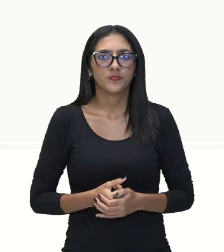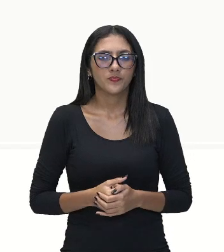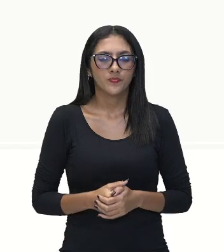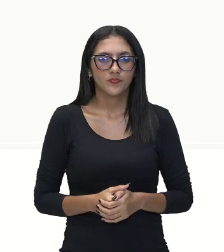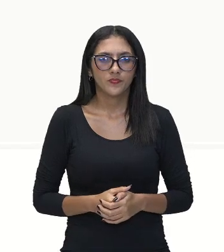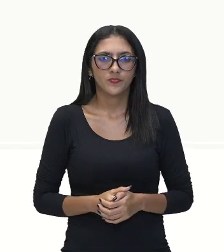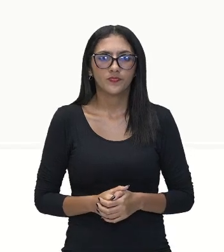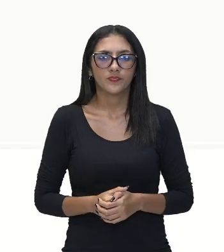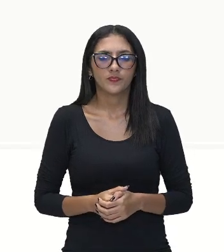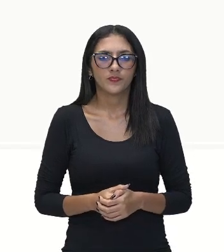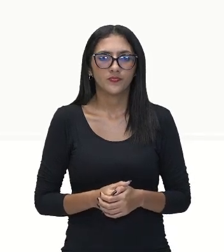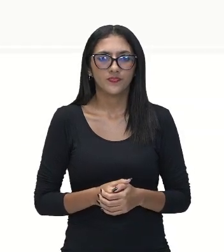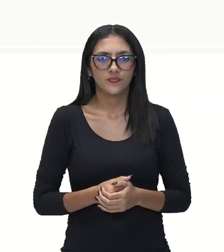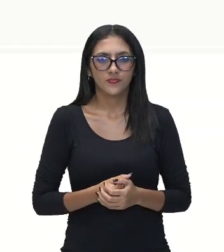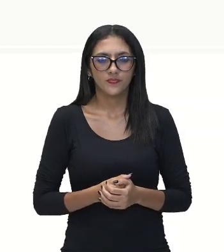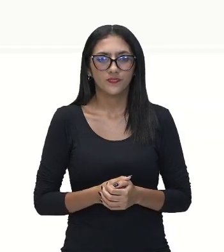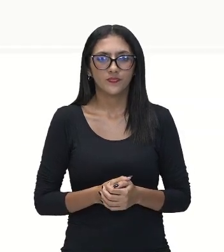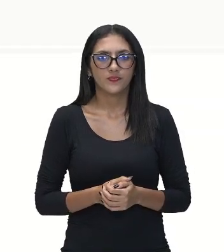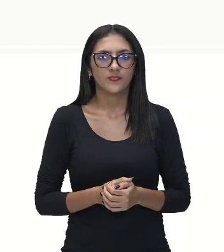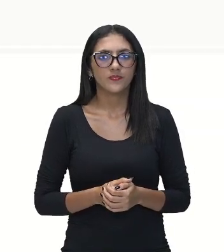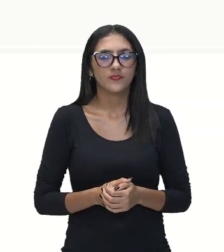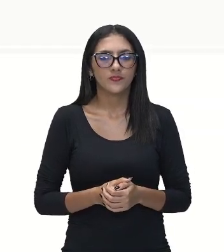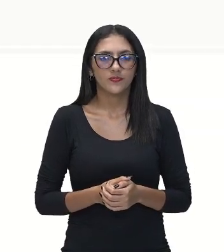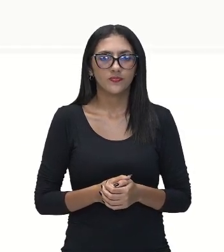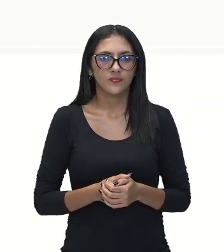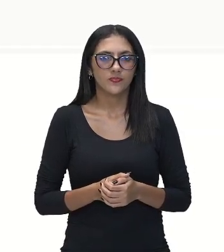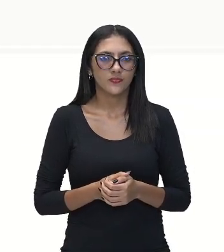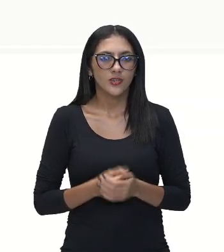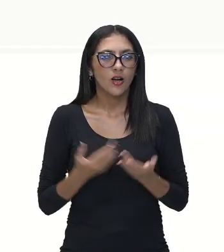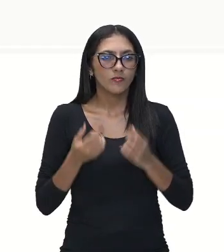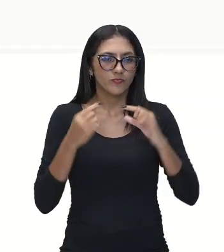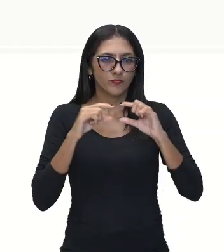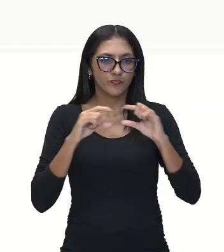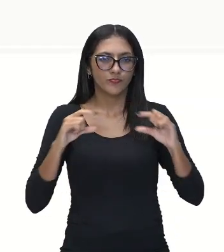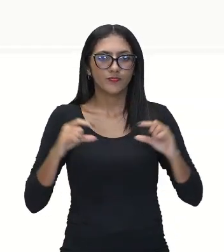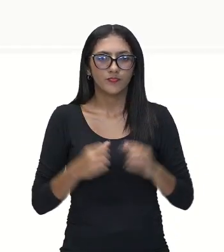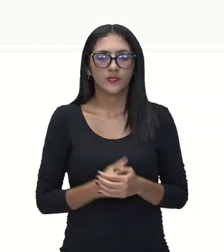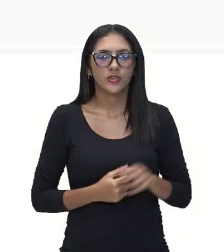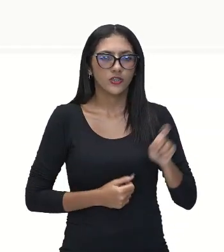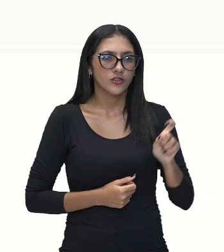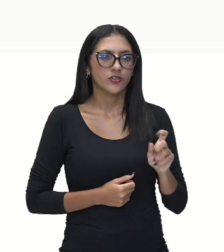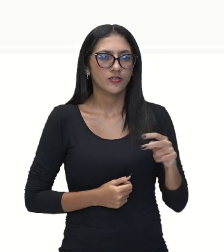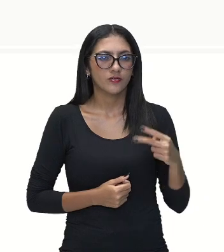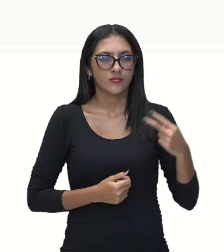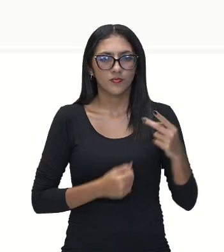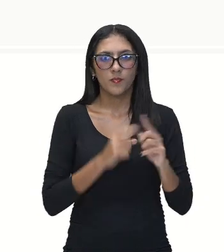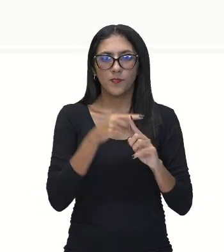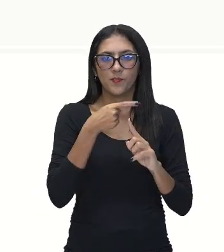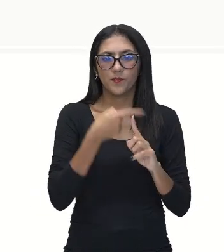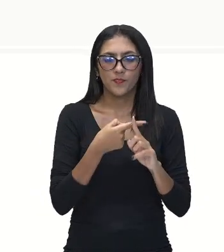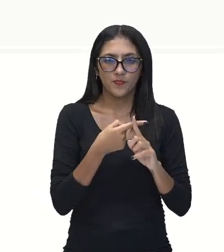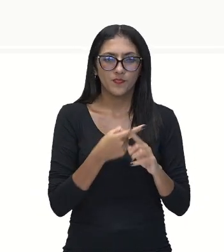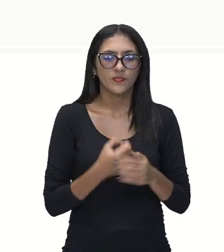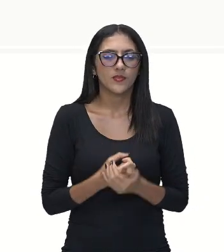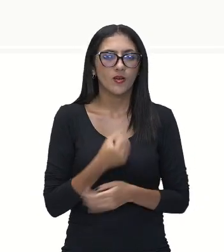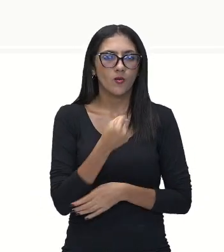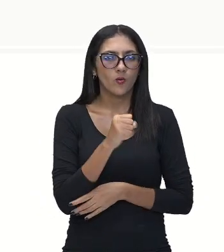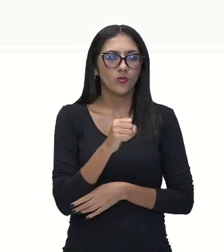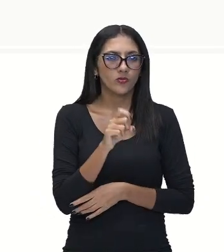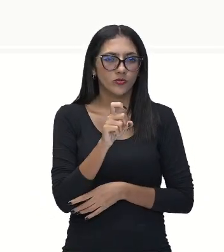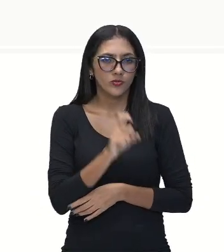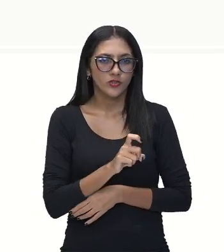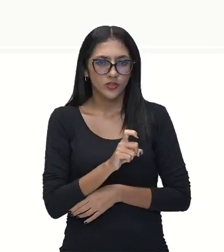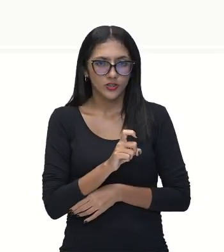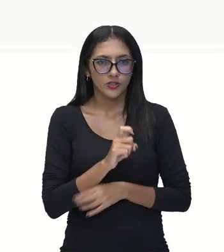feito isso ficamos então com x + 8x